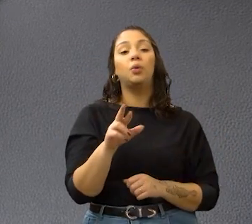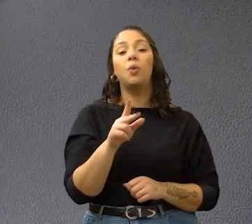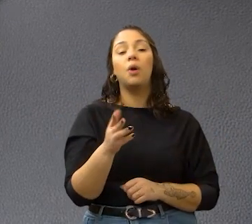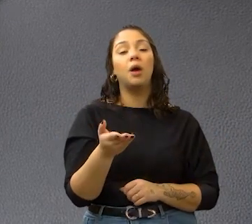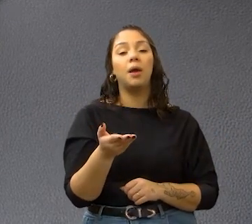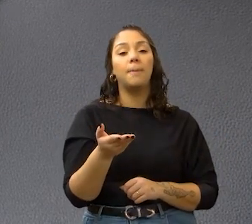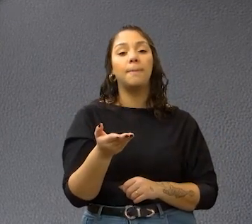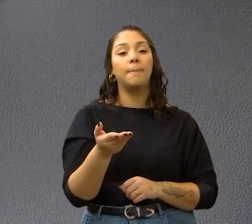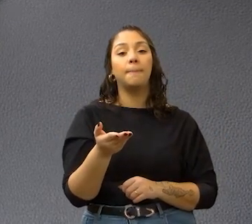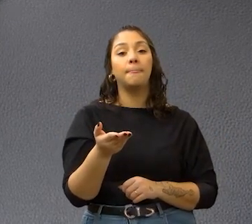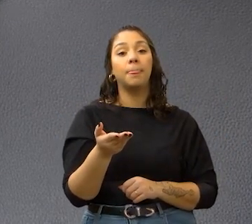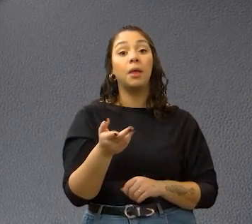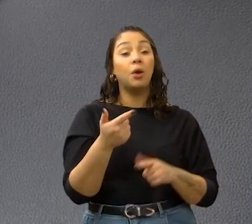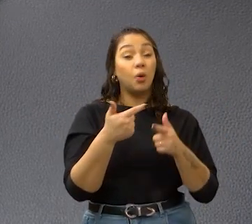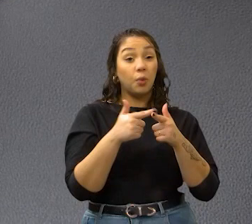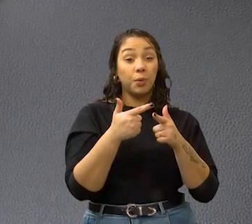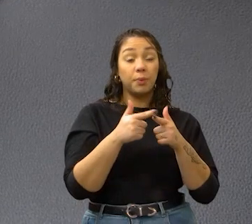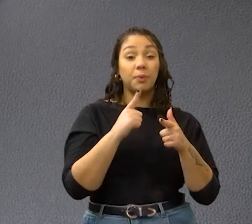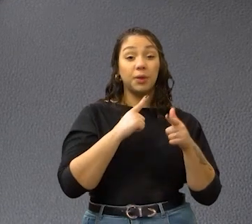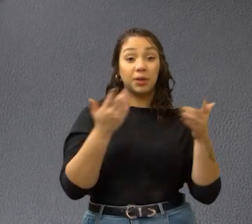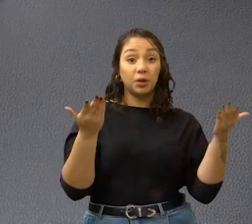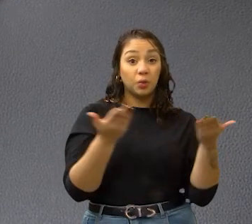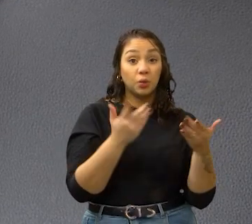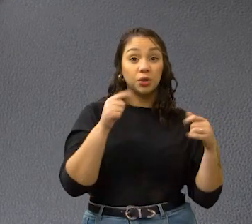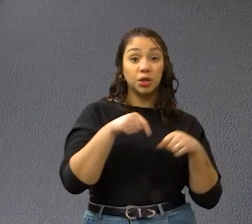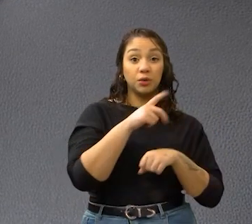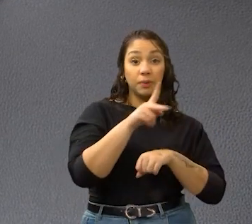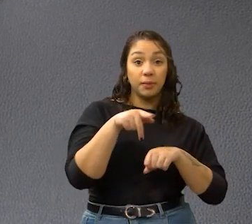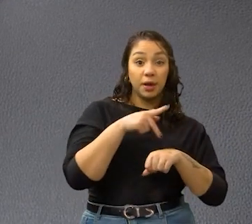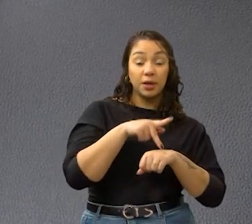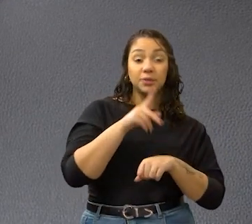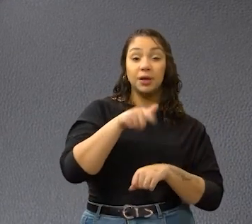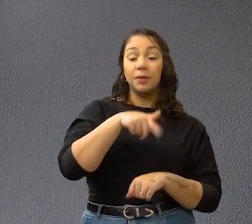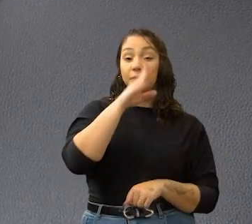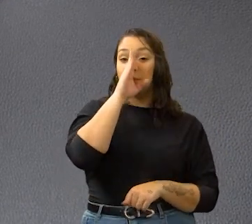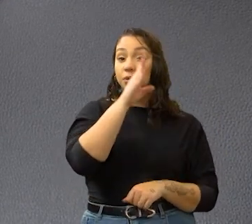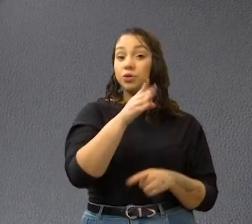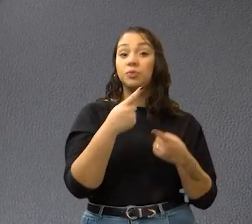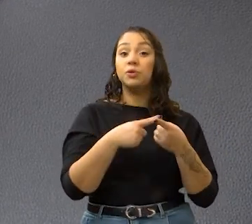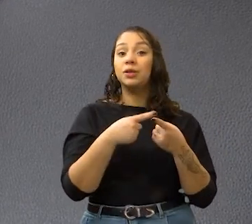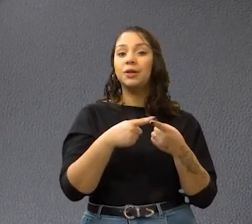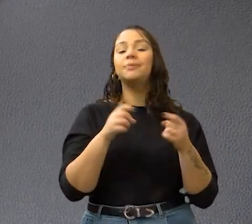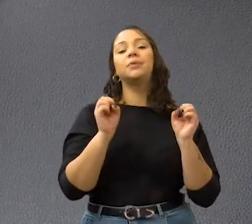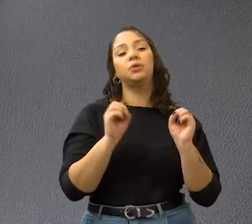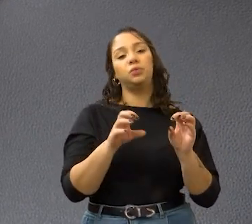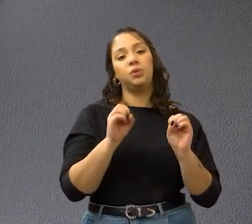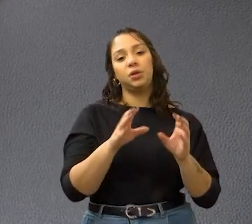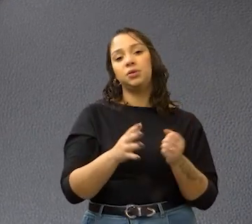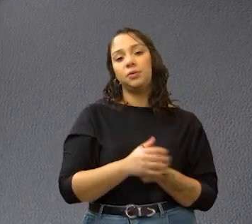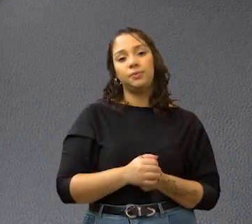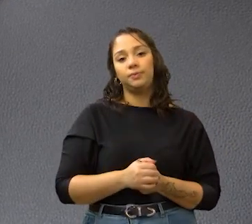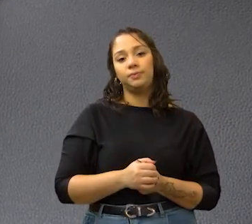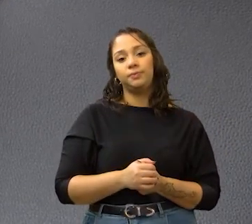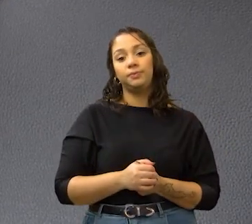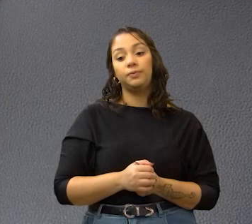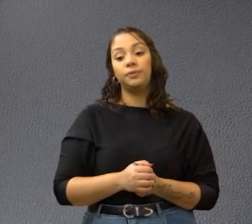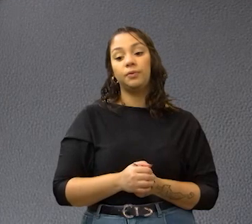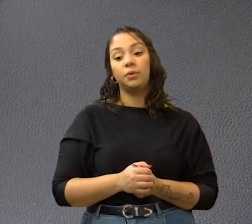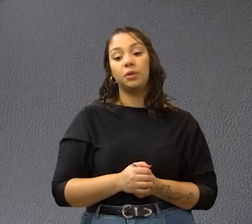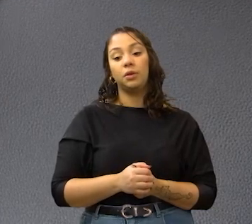que não que o problema que a gente tem hoje no país, ele é principalmente por conta de educação, né?